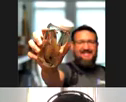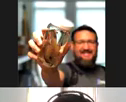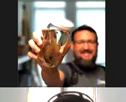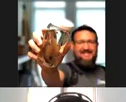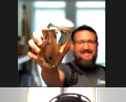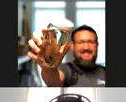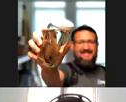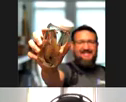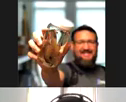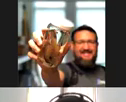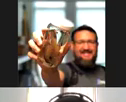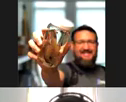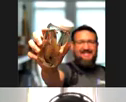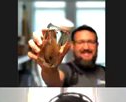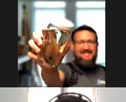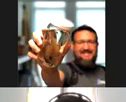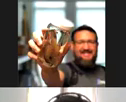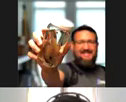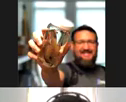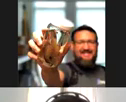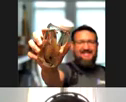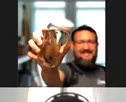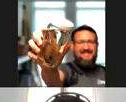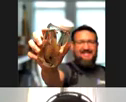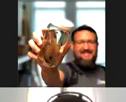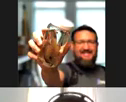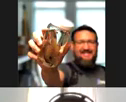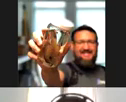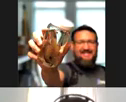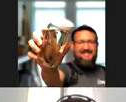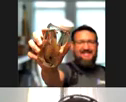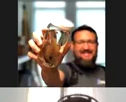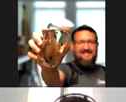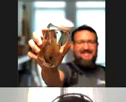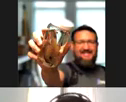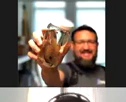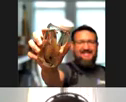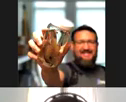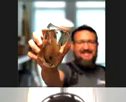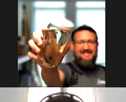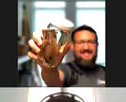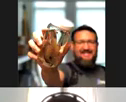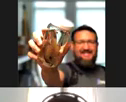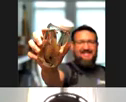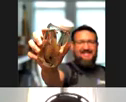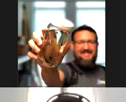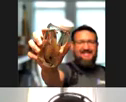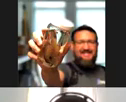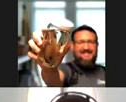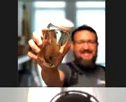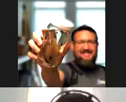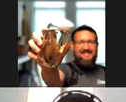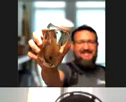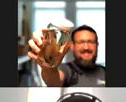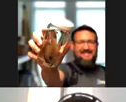comportam de maneira diferente. A gente tem indivíduos mais corajosos, mais agressivos, e isso pode ser relevante para muitas das nossas perguntas.